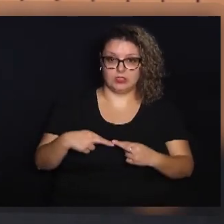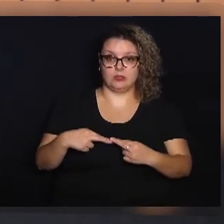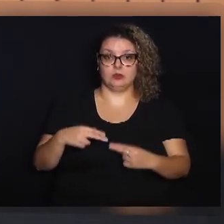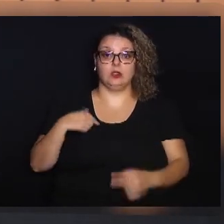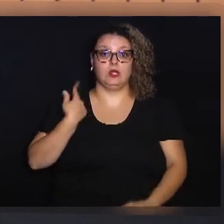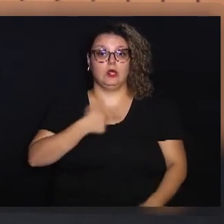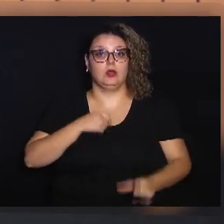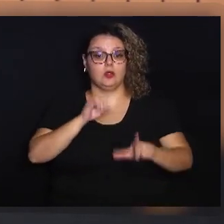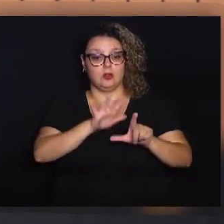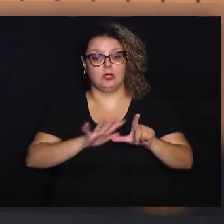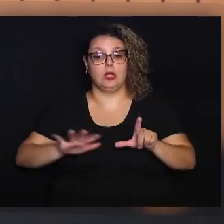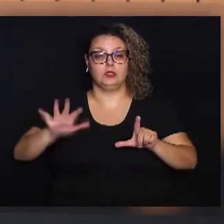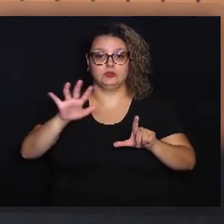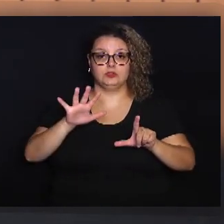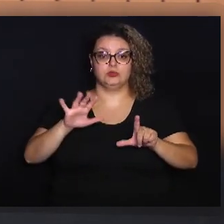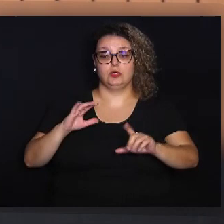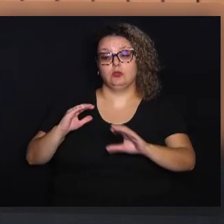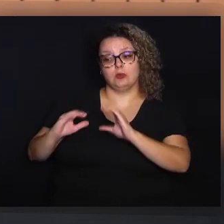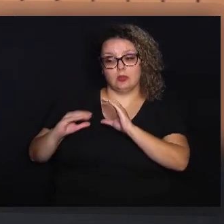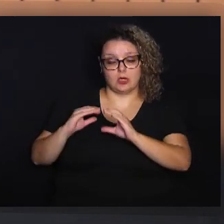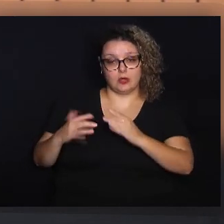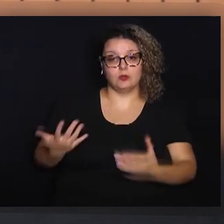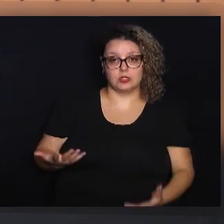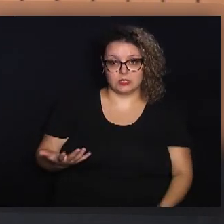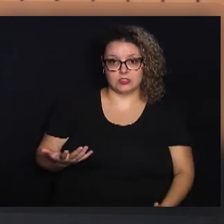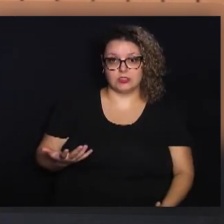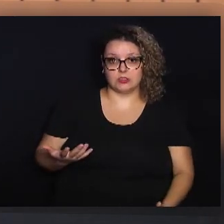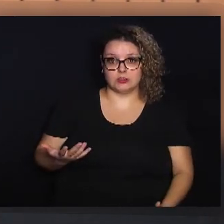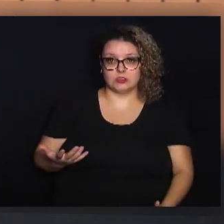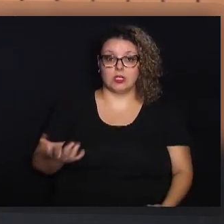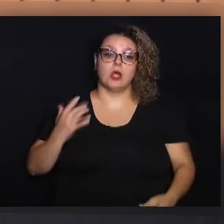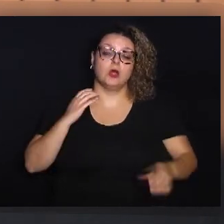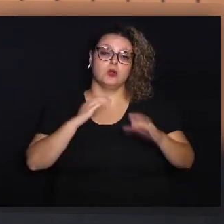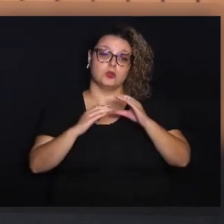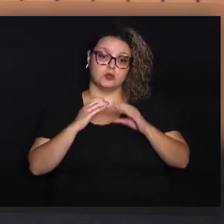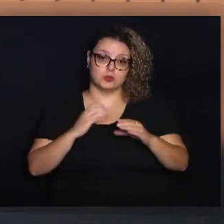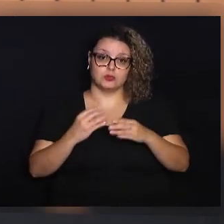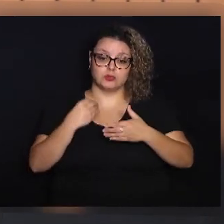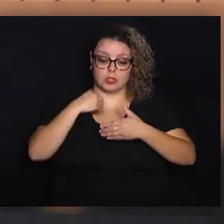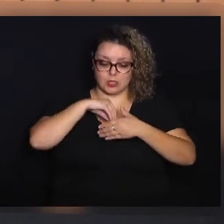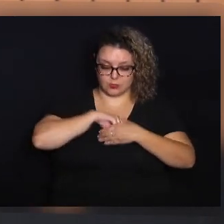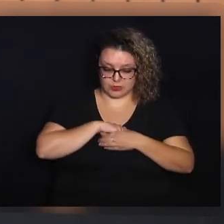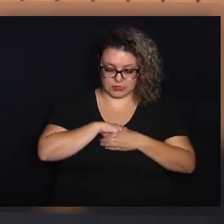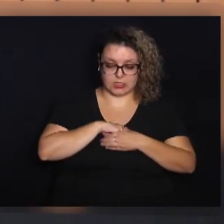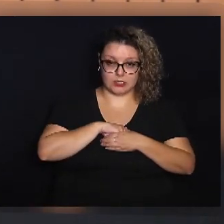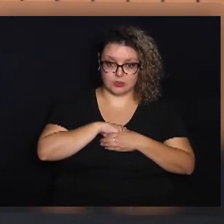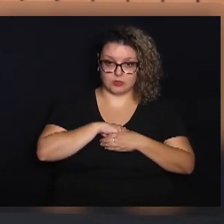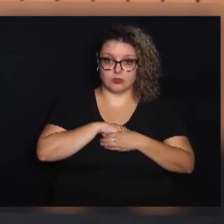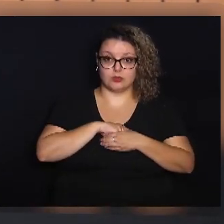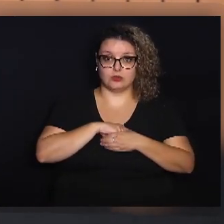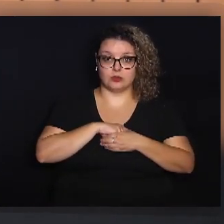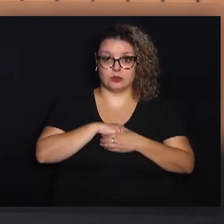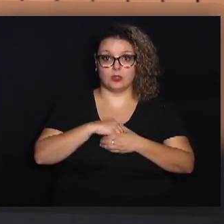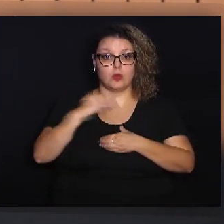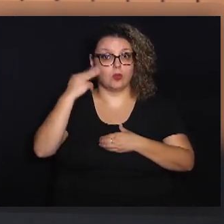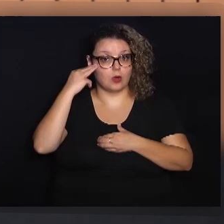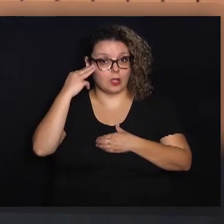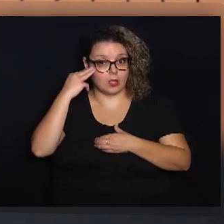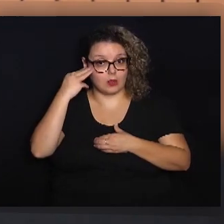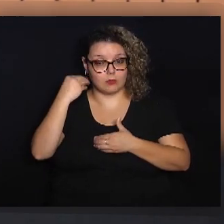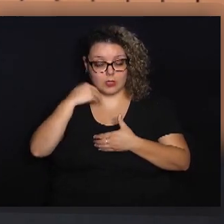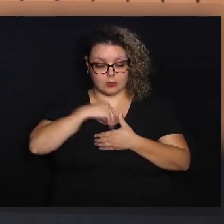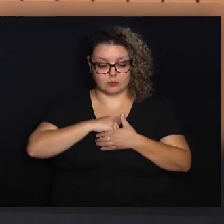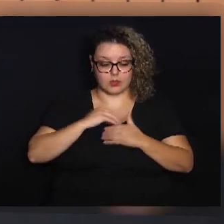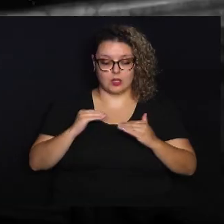a nossa imagem com a nossa comunicação a nossa comunicação interna interior com a